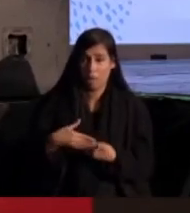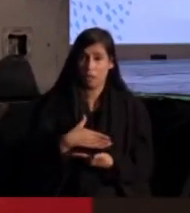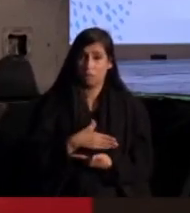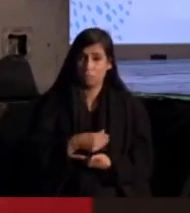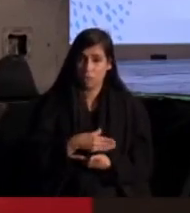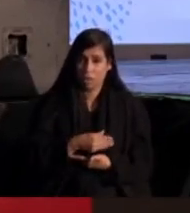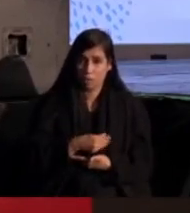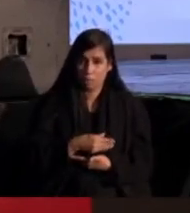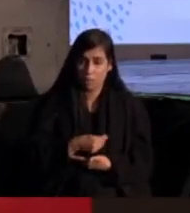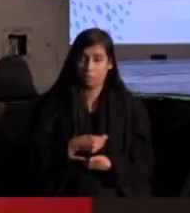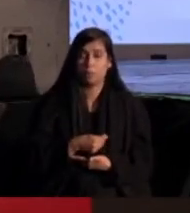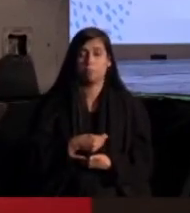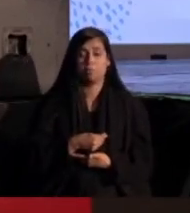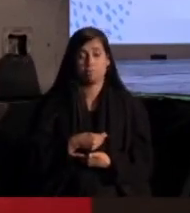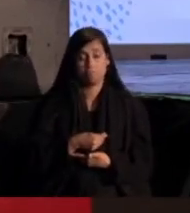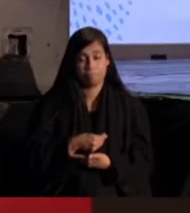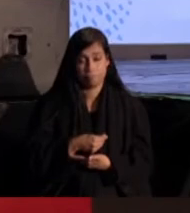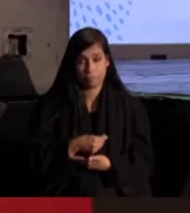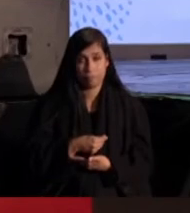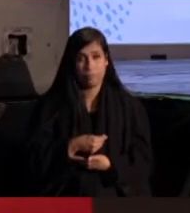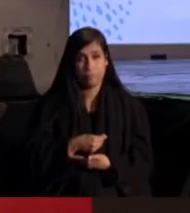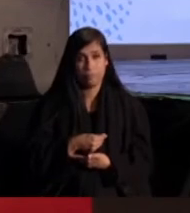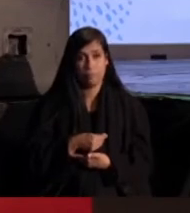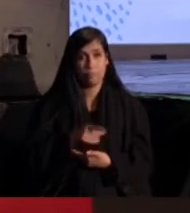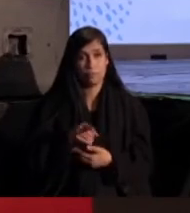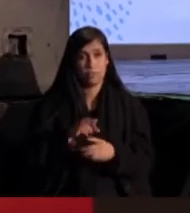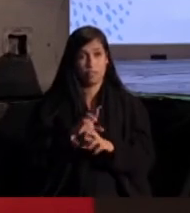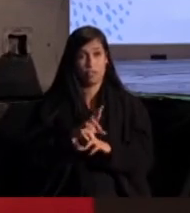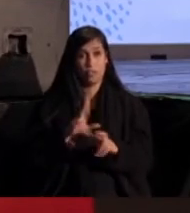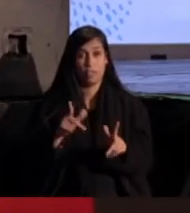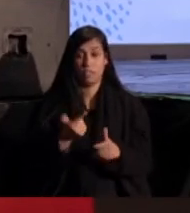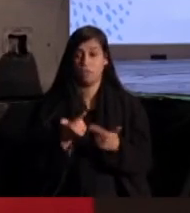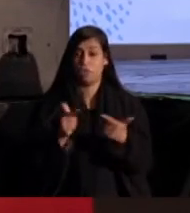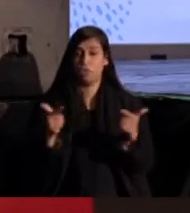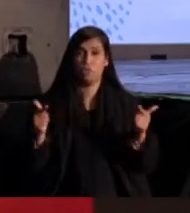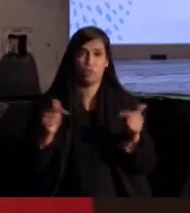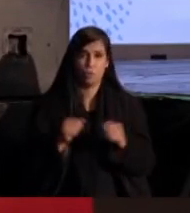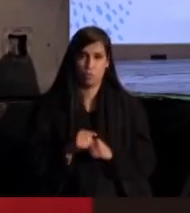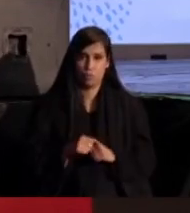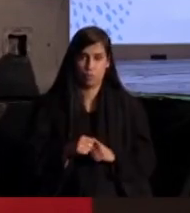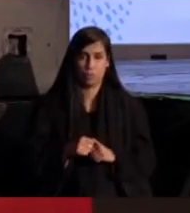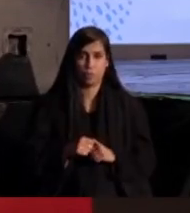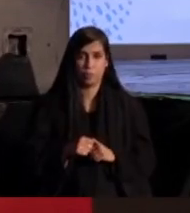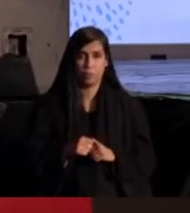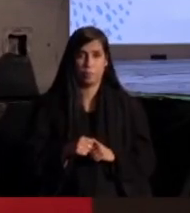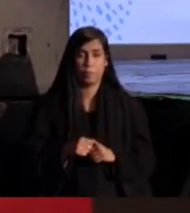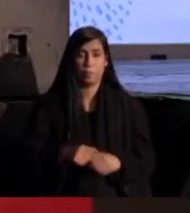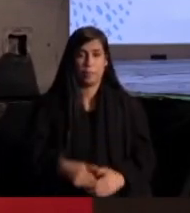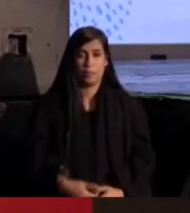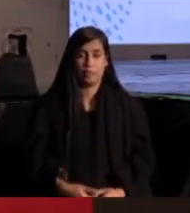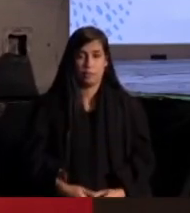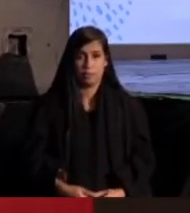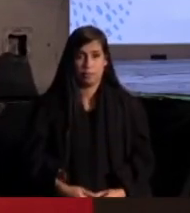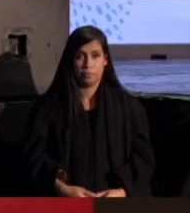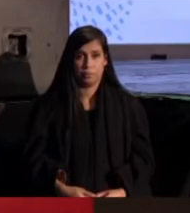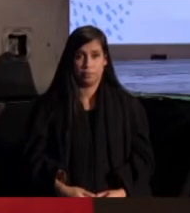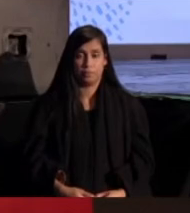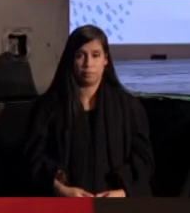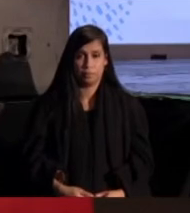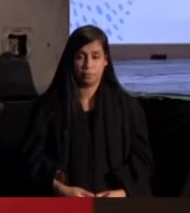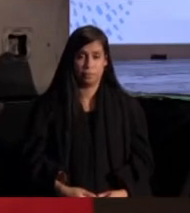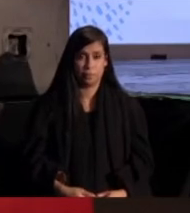dotados, portanto uma capacidade inata e que lhes garante a sobrevivência de específica forma na escala